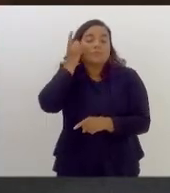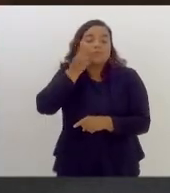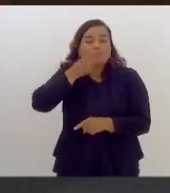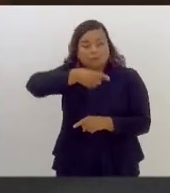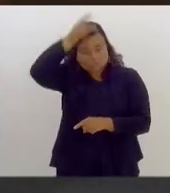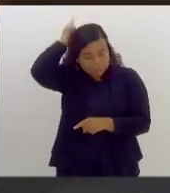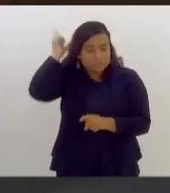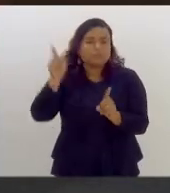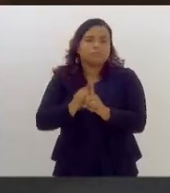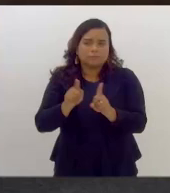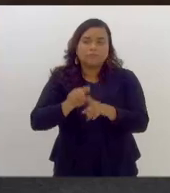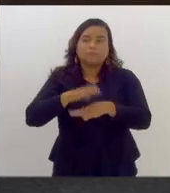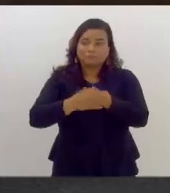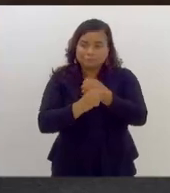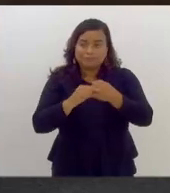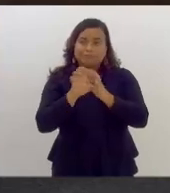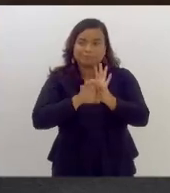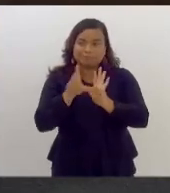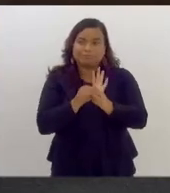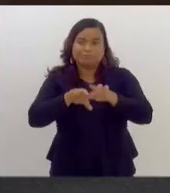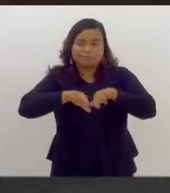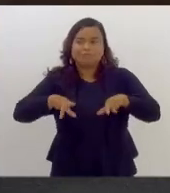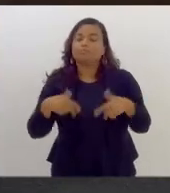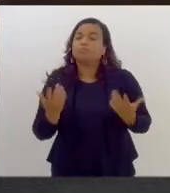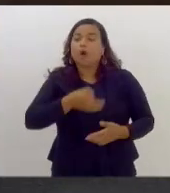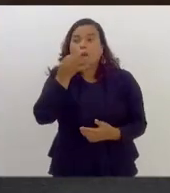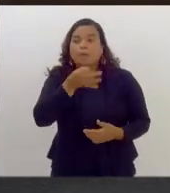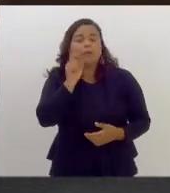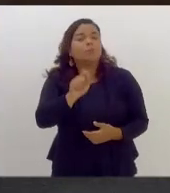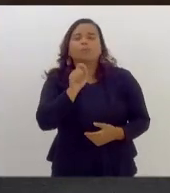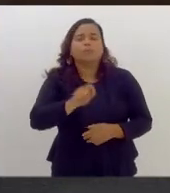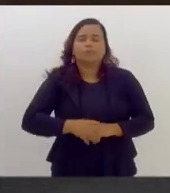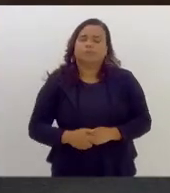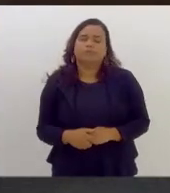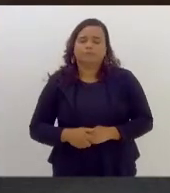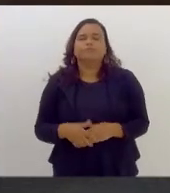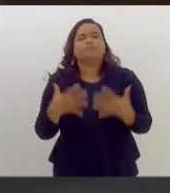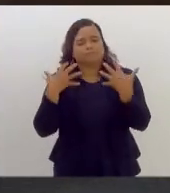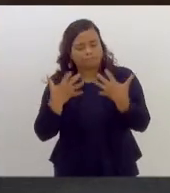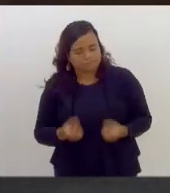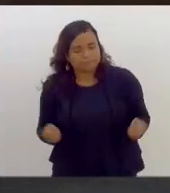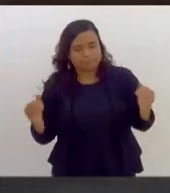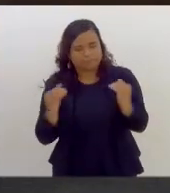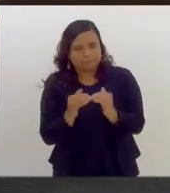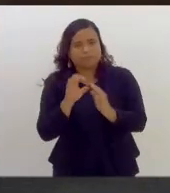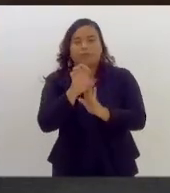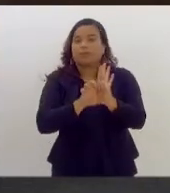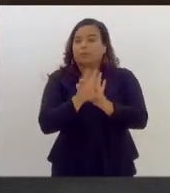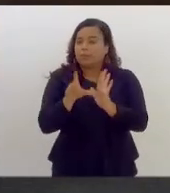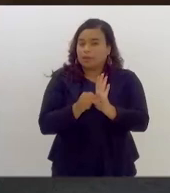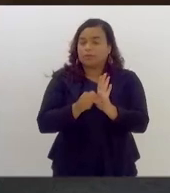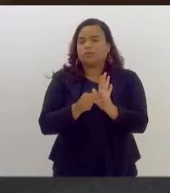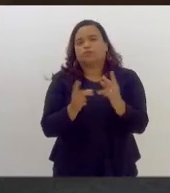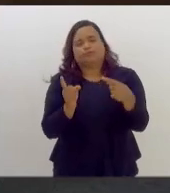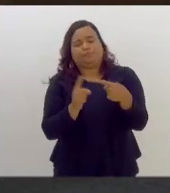outros são autores das emendas. O parecer é o seguinte: favorável às emendas